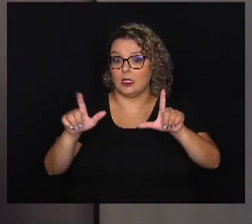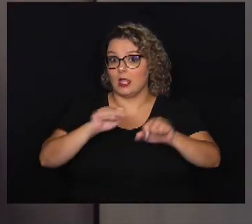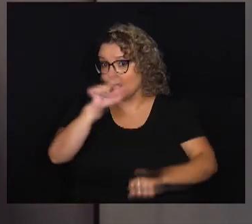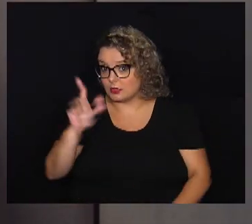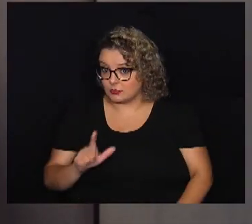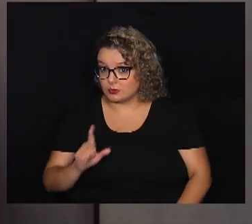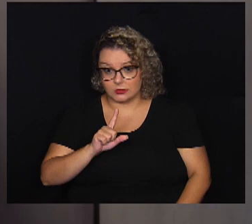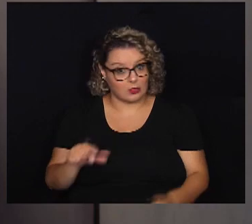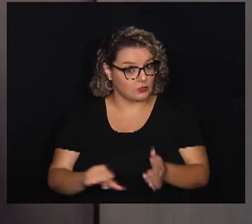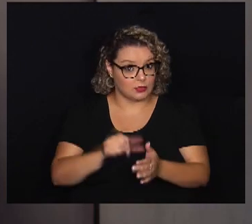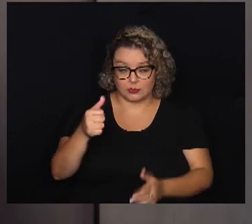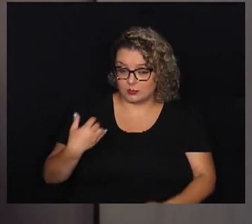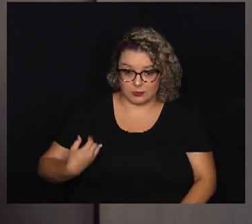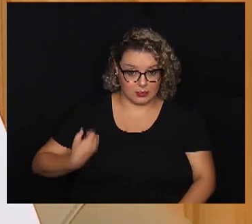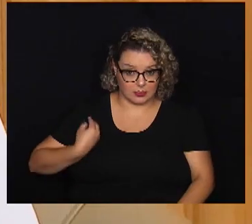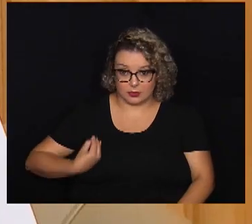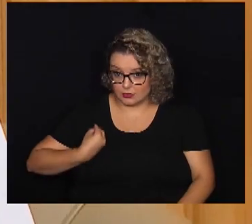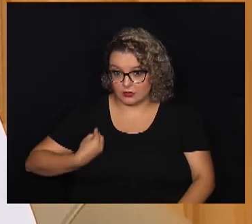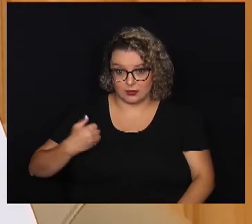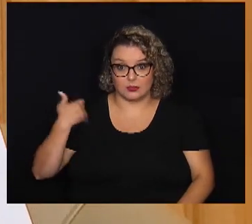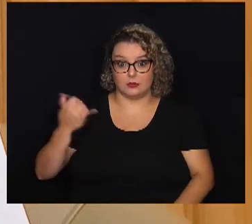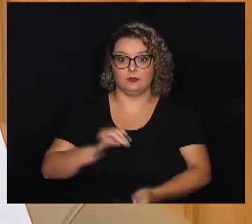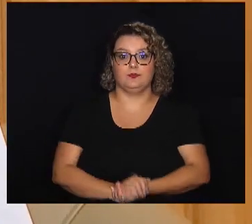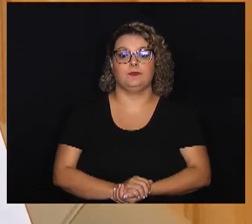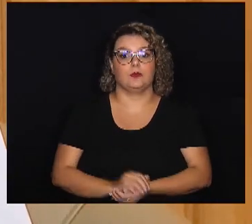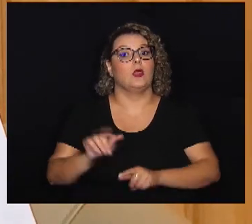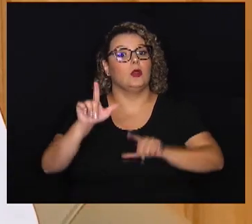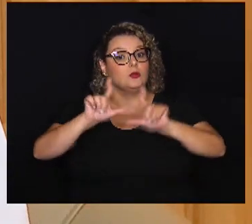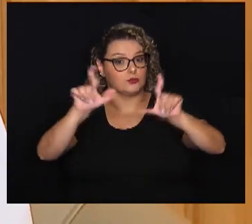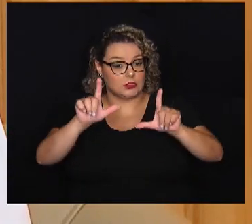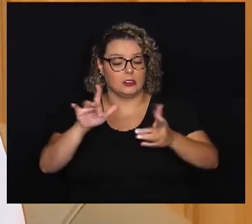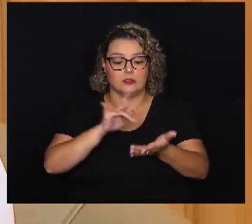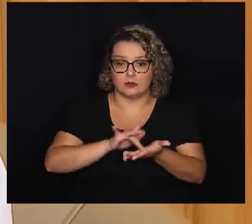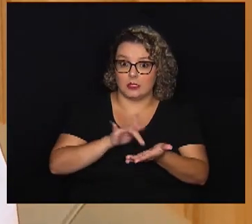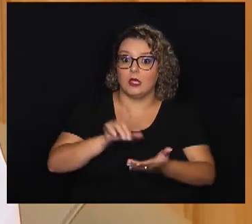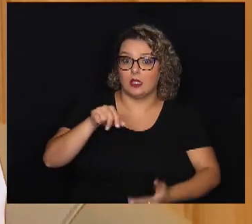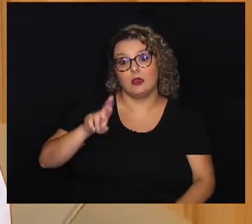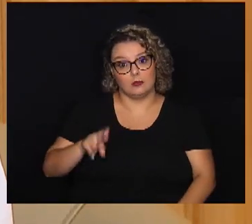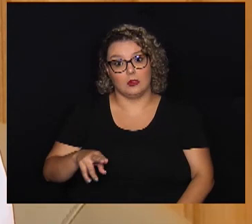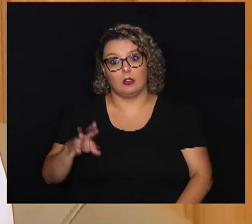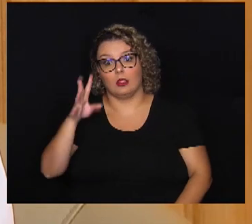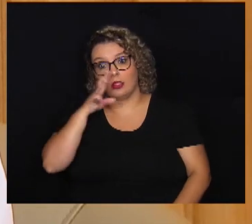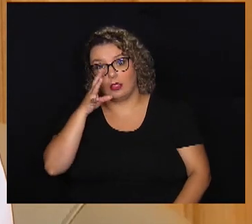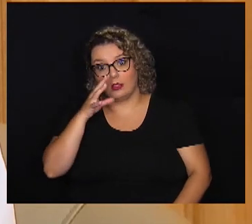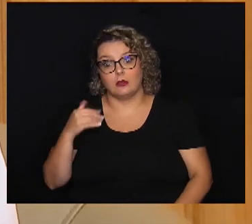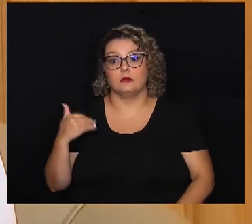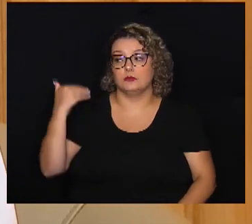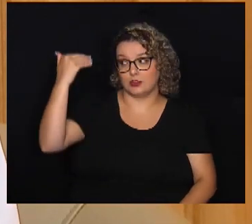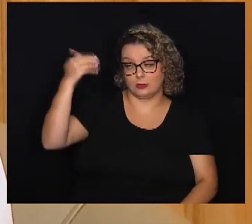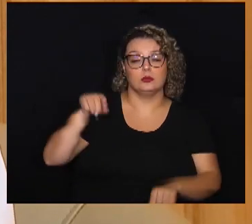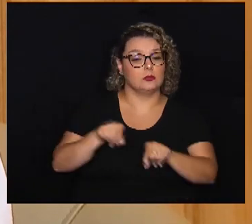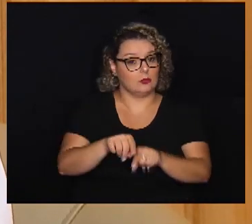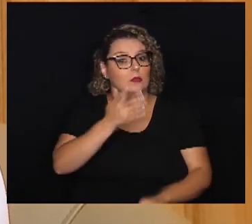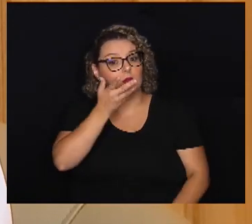parte dos primeiros anos de vida da criança. A questão da tela é um motivo de distração, tanto de adultos quanto de crianças, e